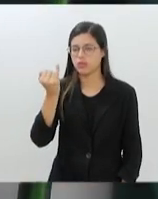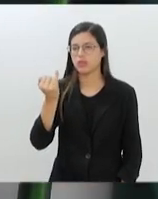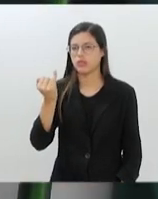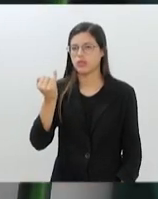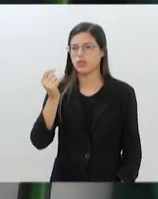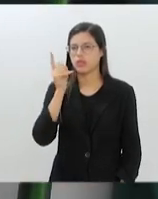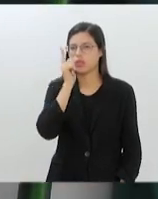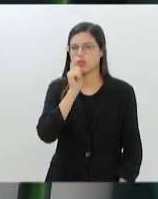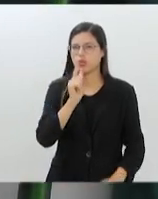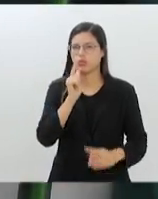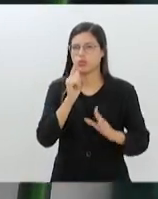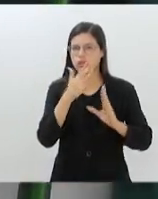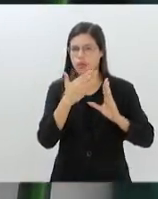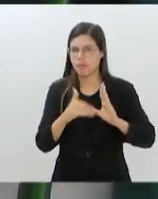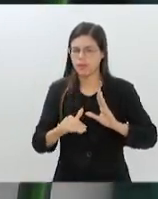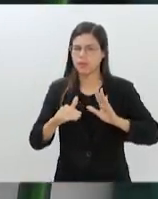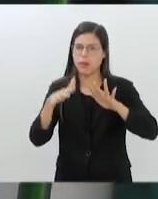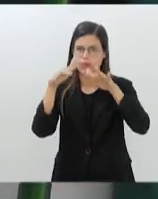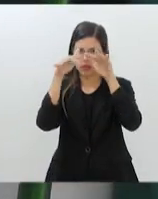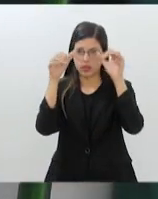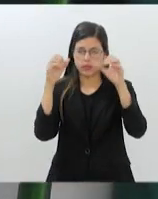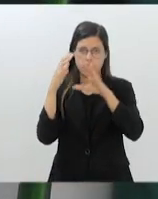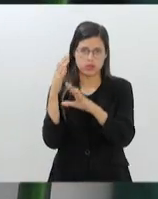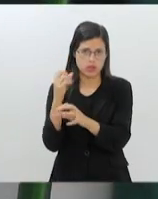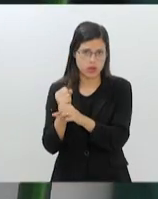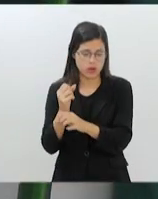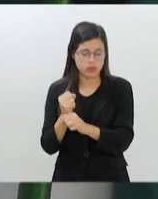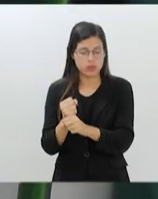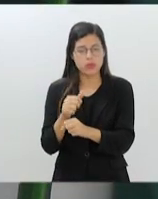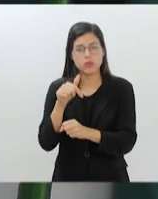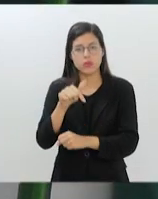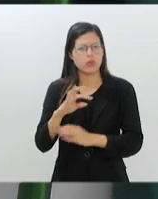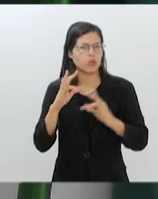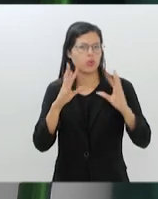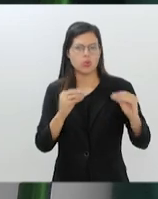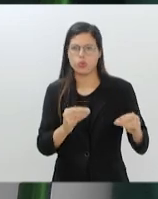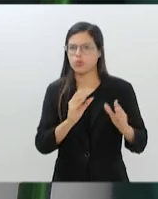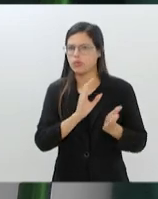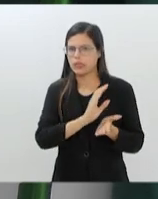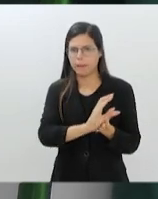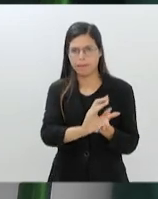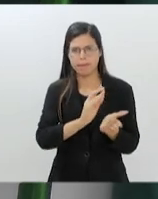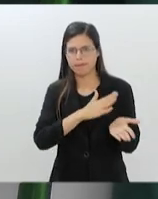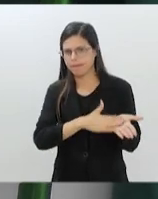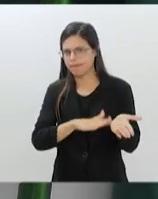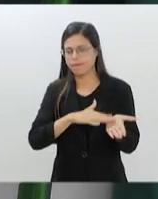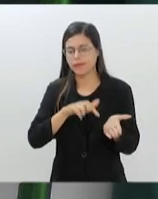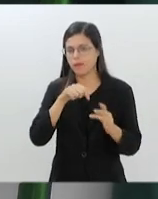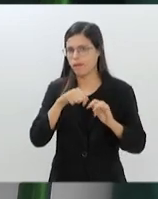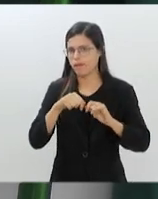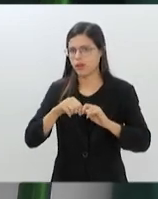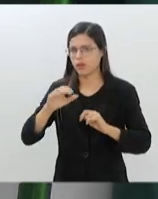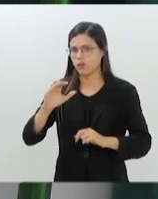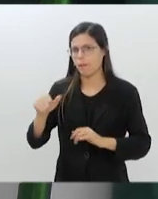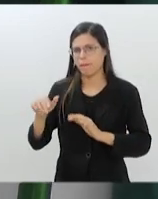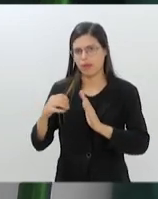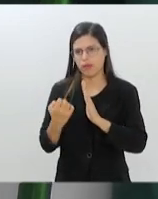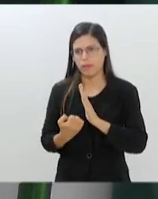estar encaminhando junto ao Tribunal de Contas todos esses patrocínios efetuados pela cedade